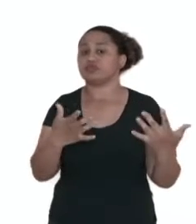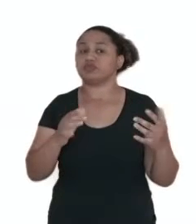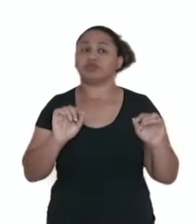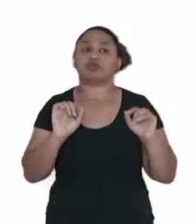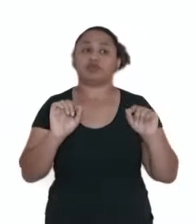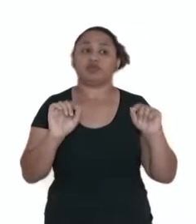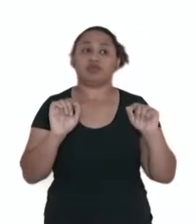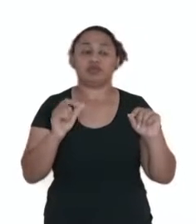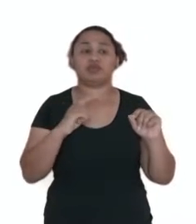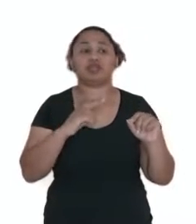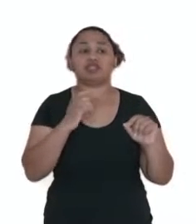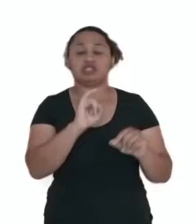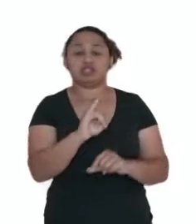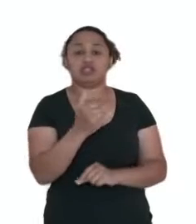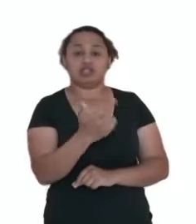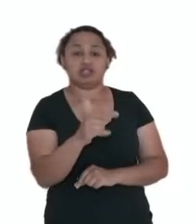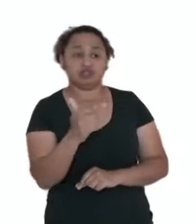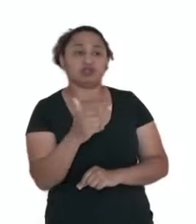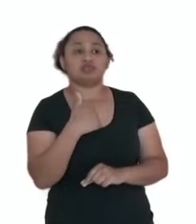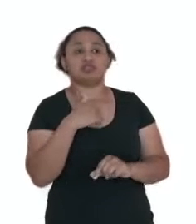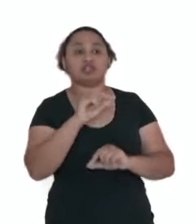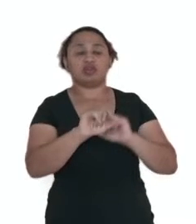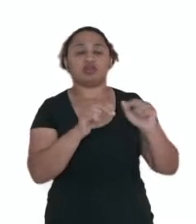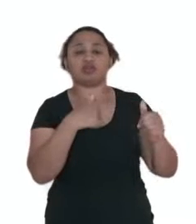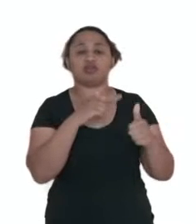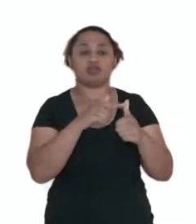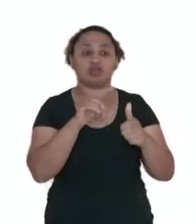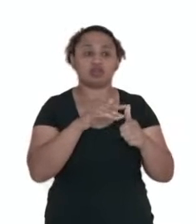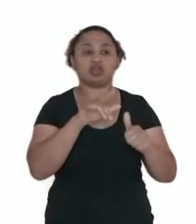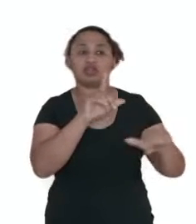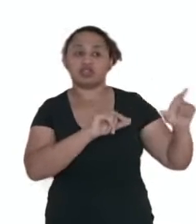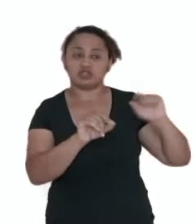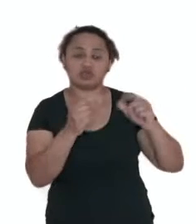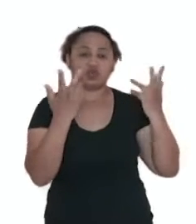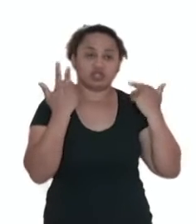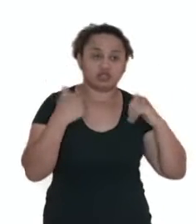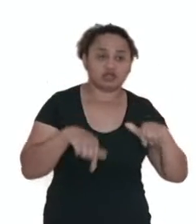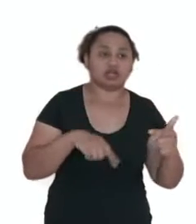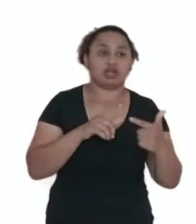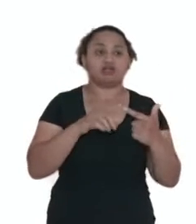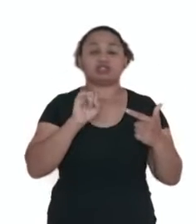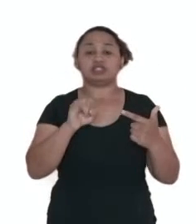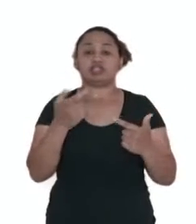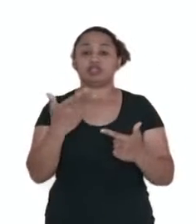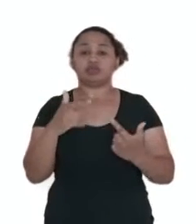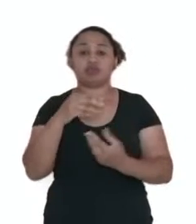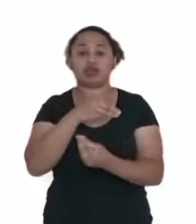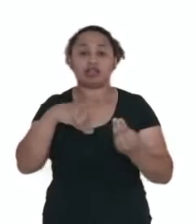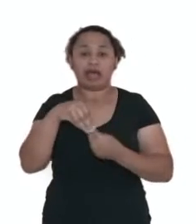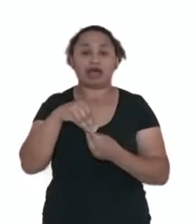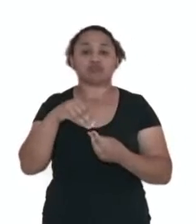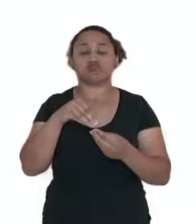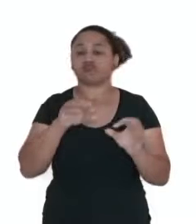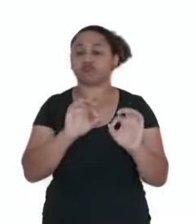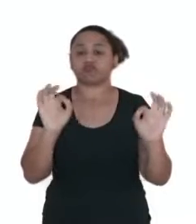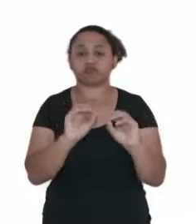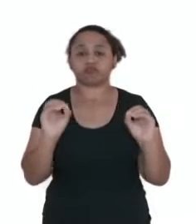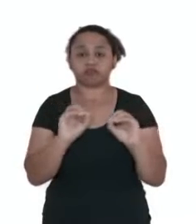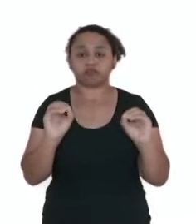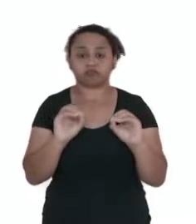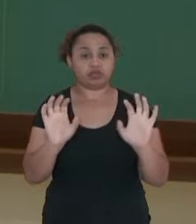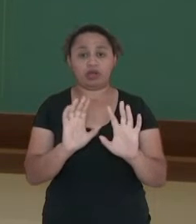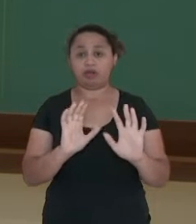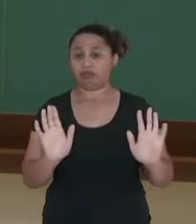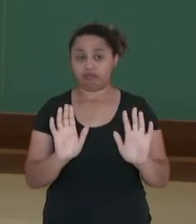sem fatores que vão impactar dentro da seleção natural, sem nenhum tipo de modificação genética, ou seja,